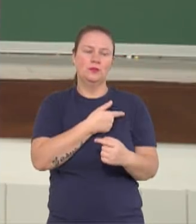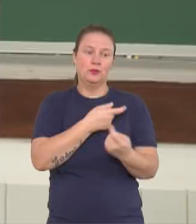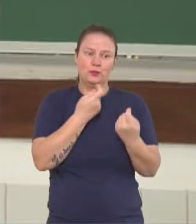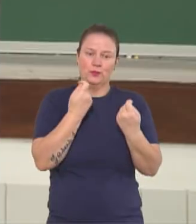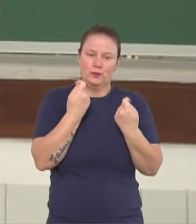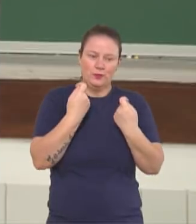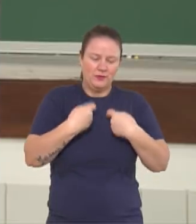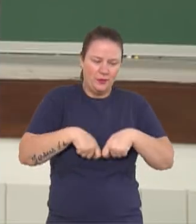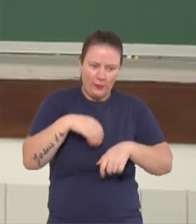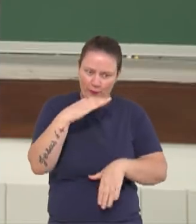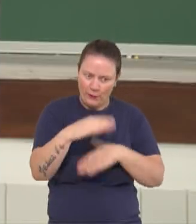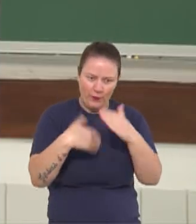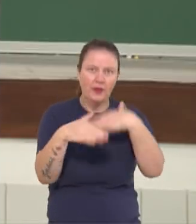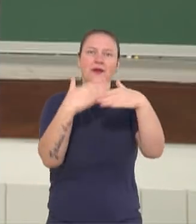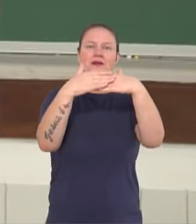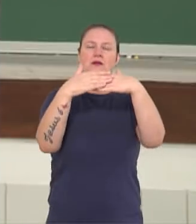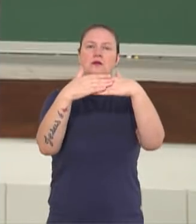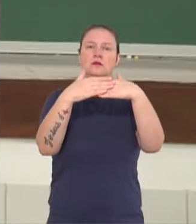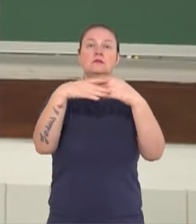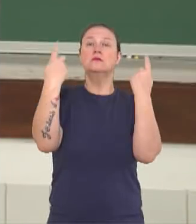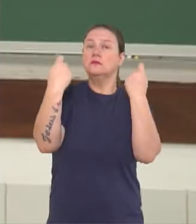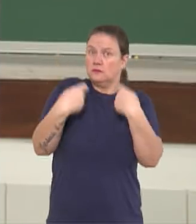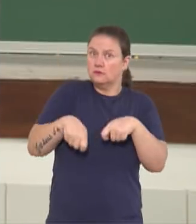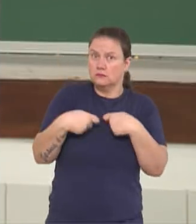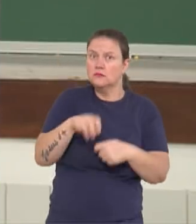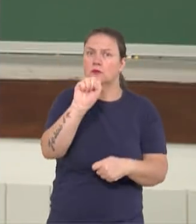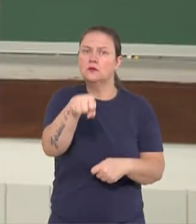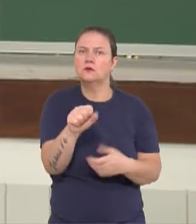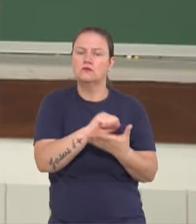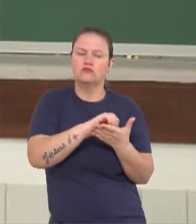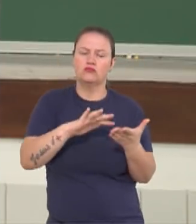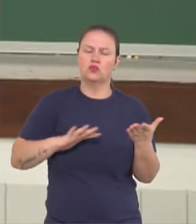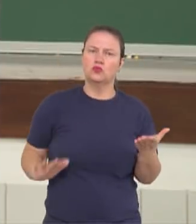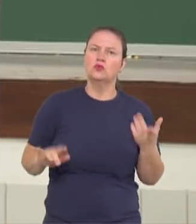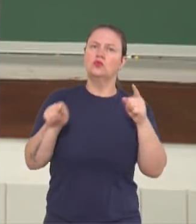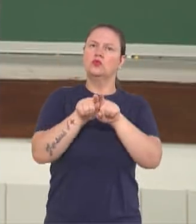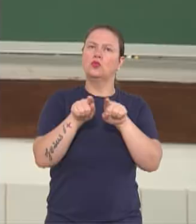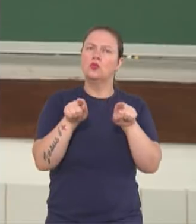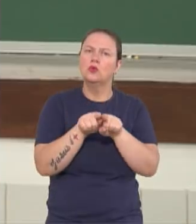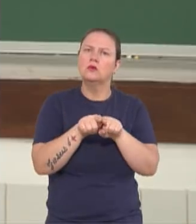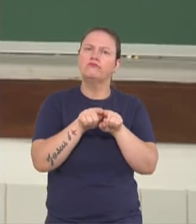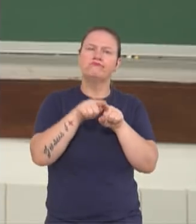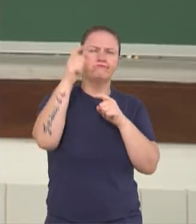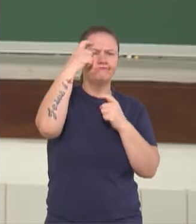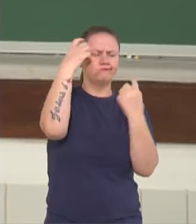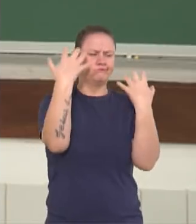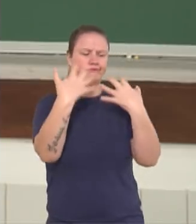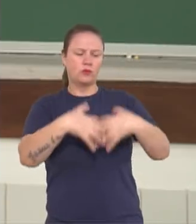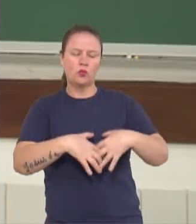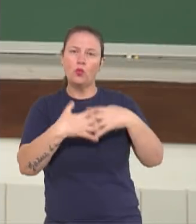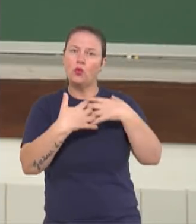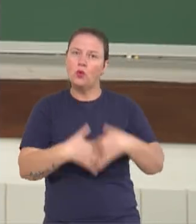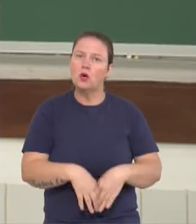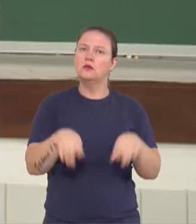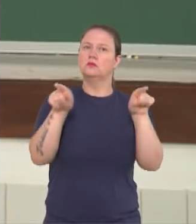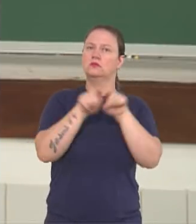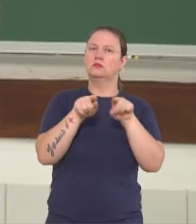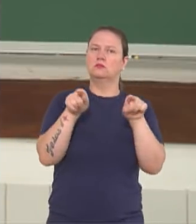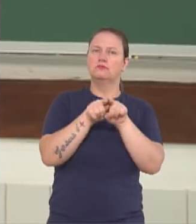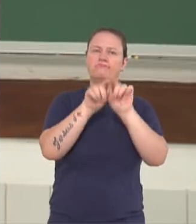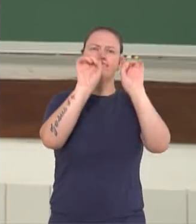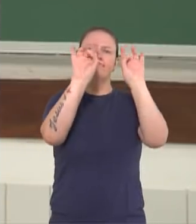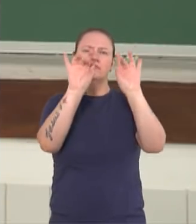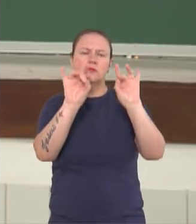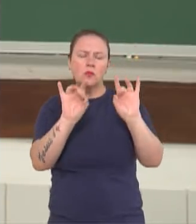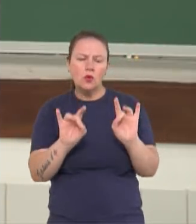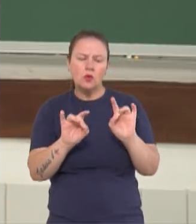se amplie, né? Então, é necessário sim fazer as atividades nos momentos de reflexão, né, em especial nas questões que